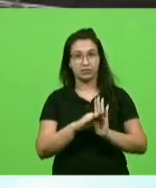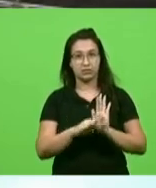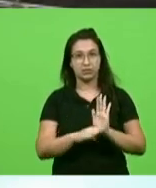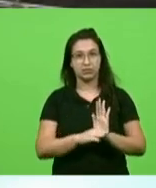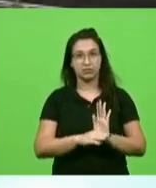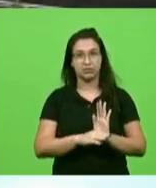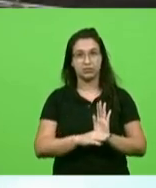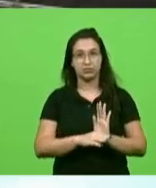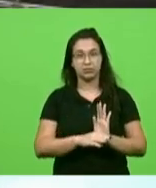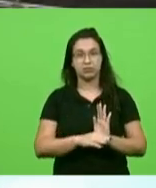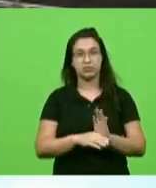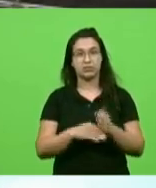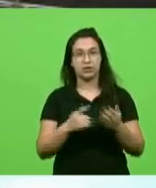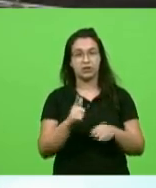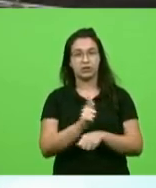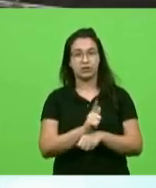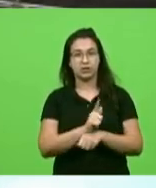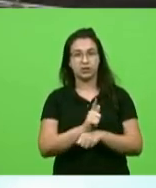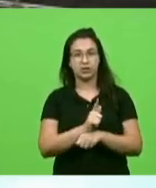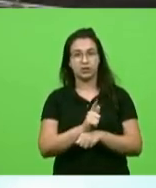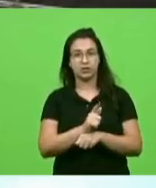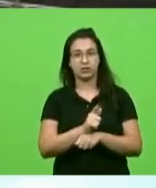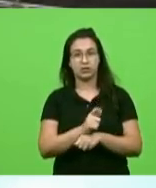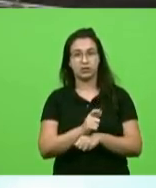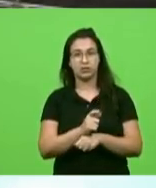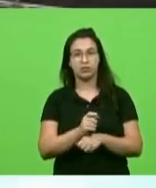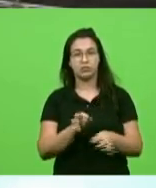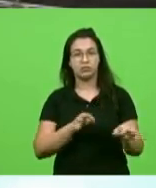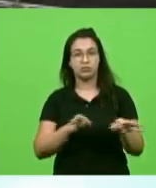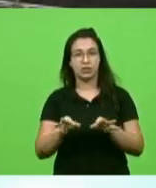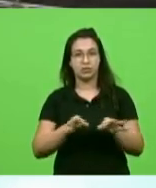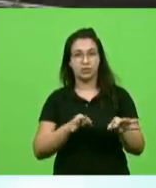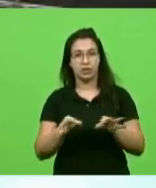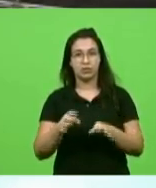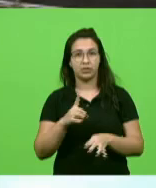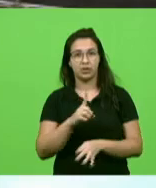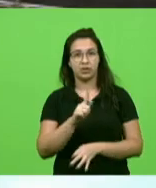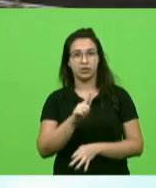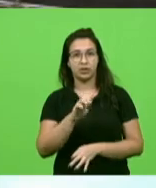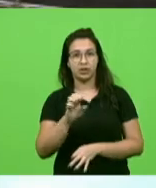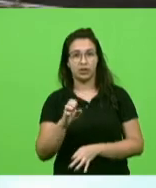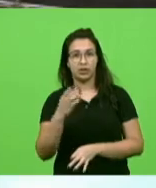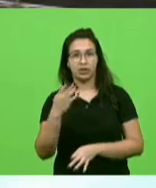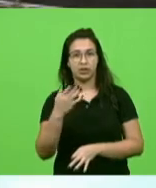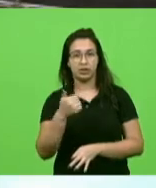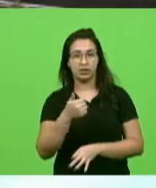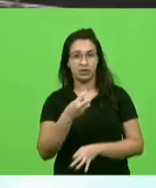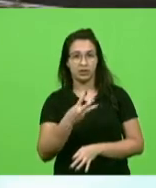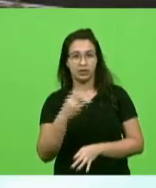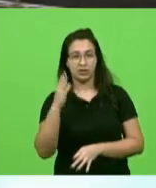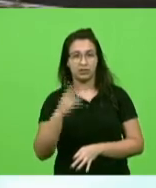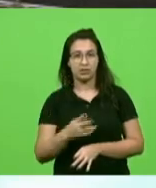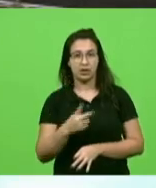agricultura de contas de gestão elaborou o relatório rede é 513/514